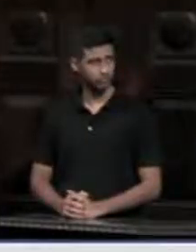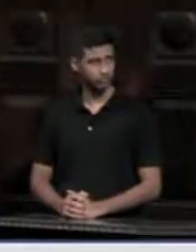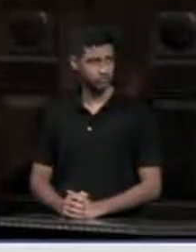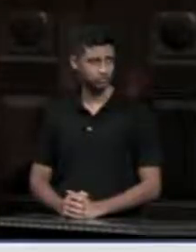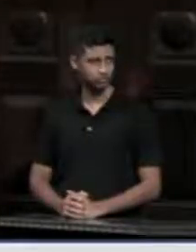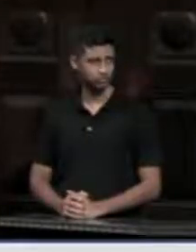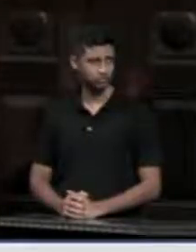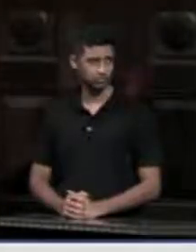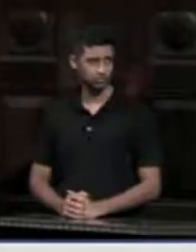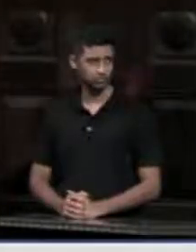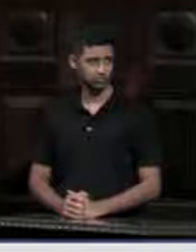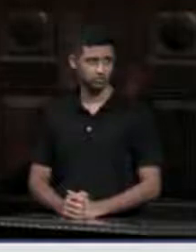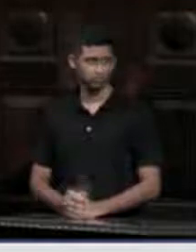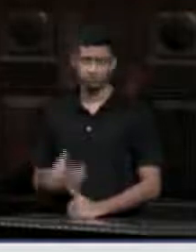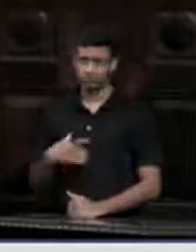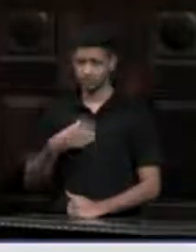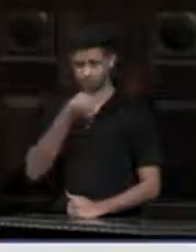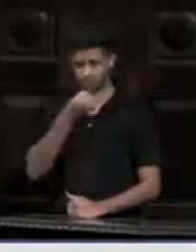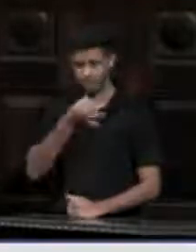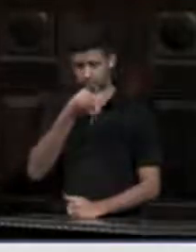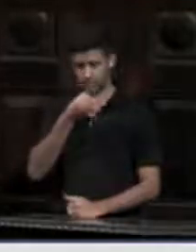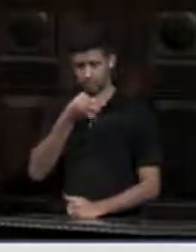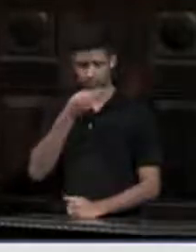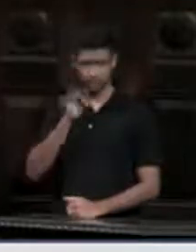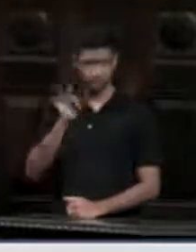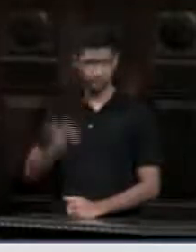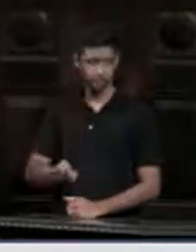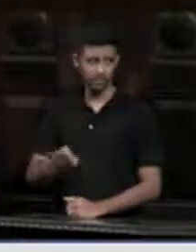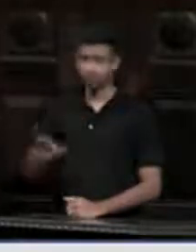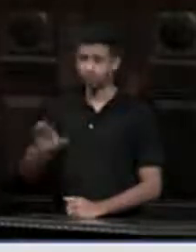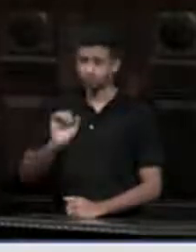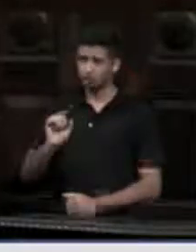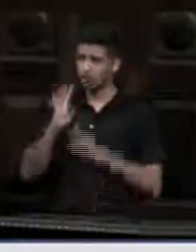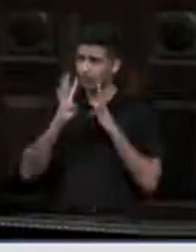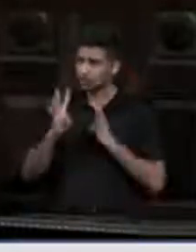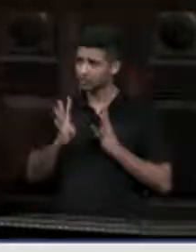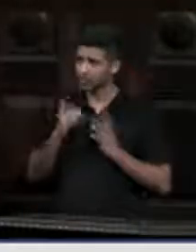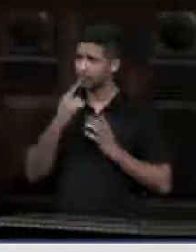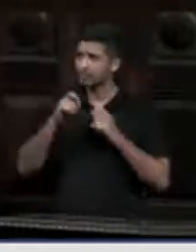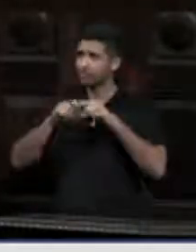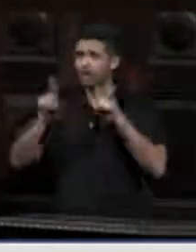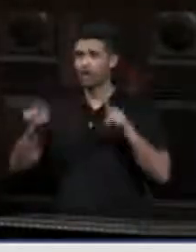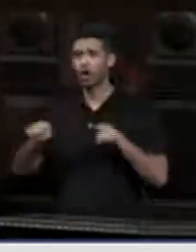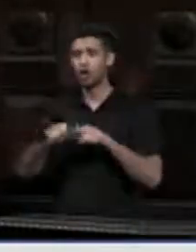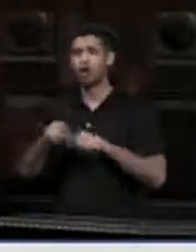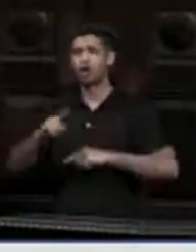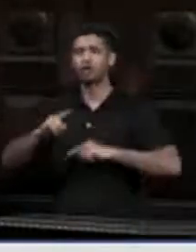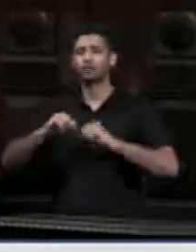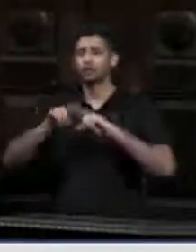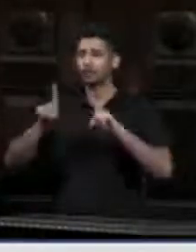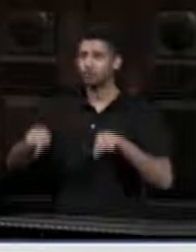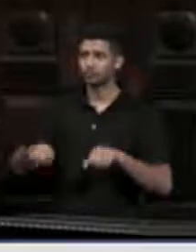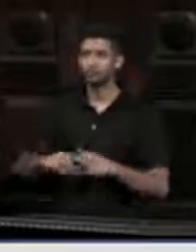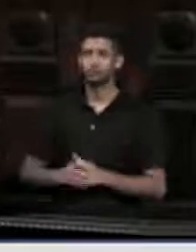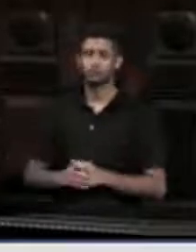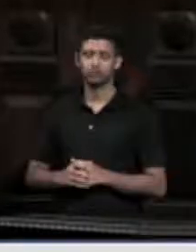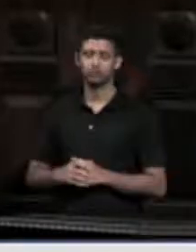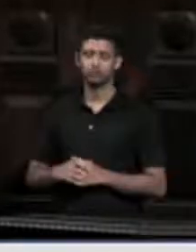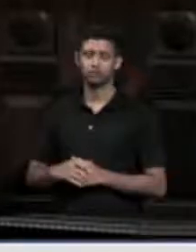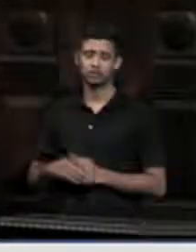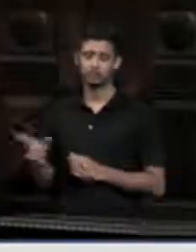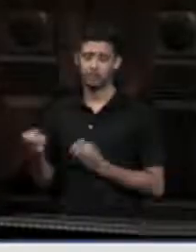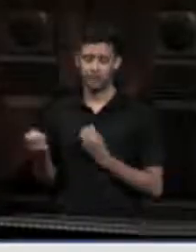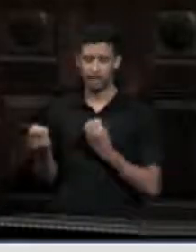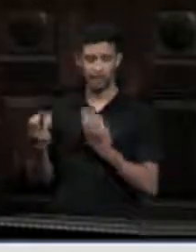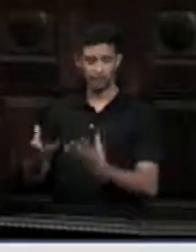Do ponto de vista assim, específico, estou chamando a atenção para essa questão do quadro de funcionários da AGETRANSP, cedida pela Rio